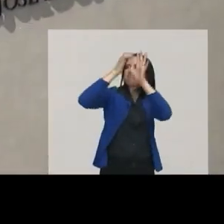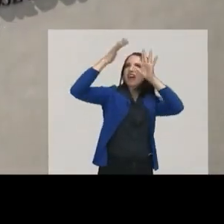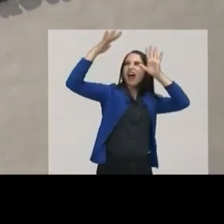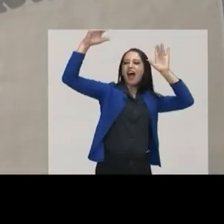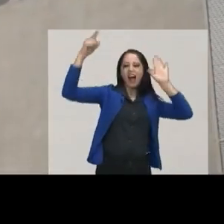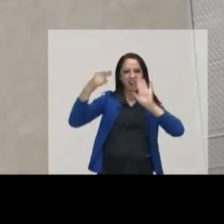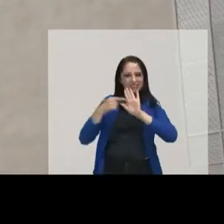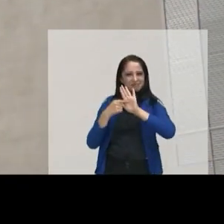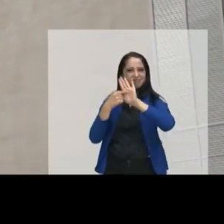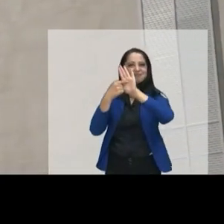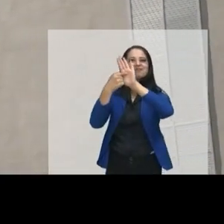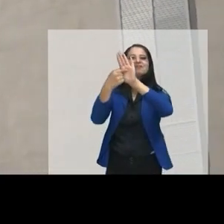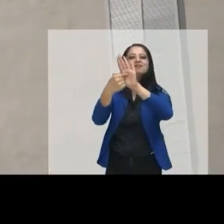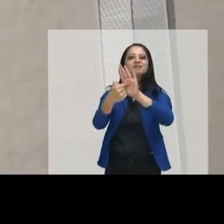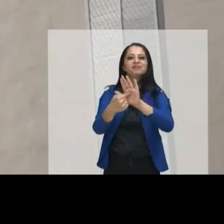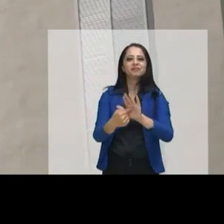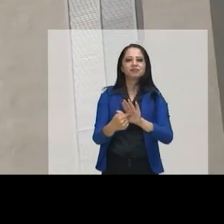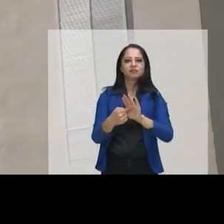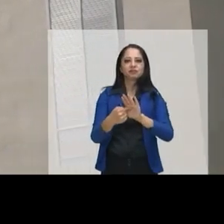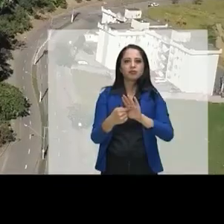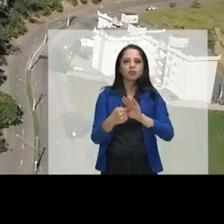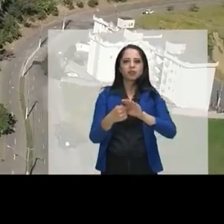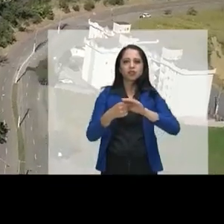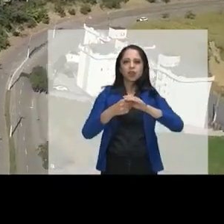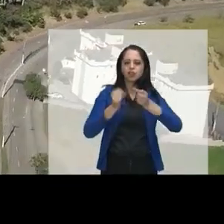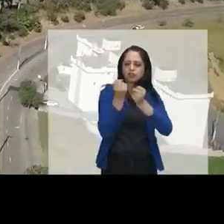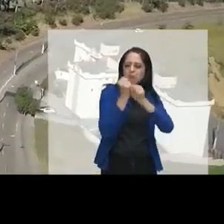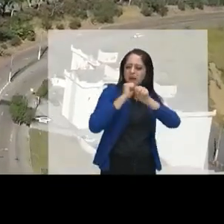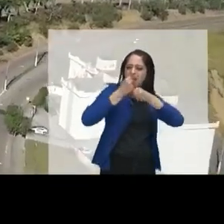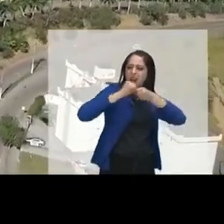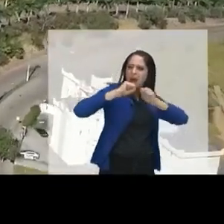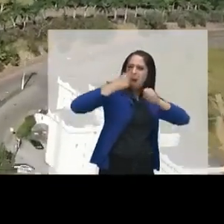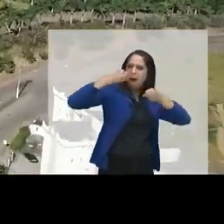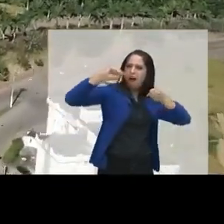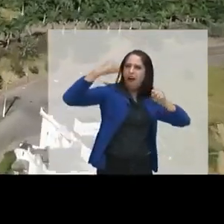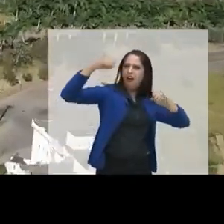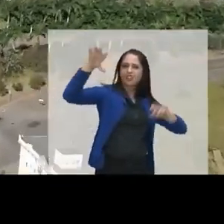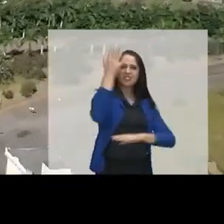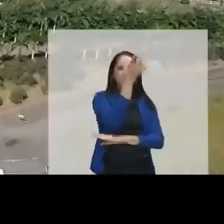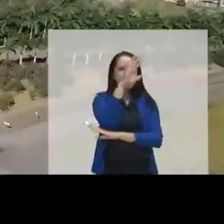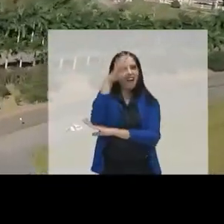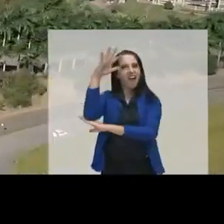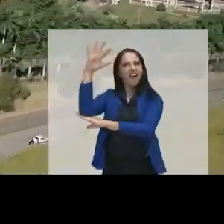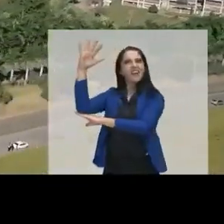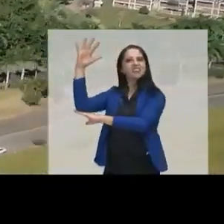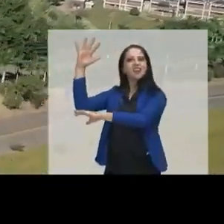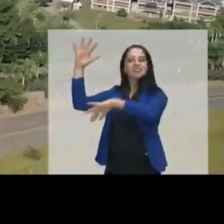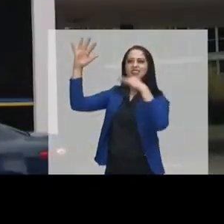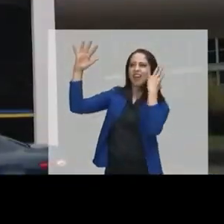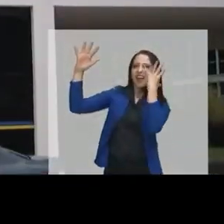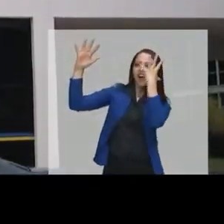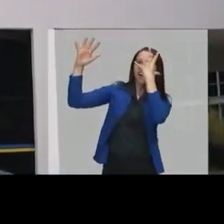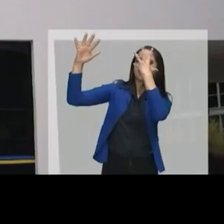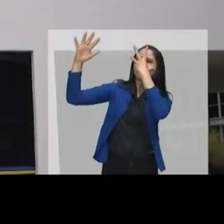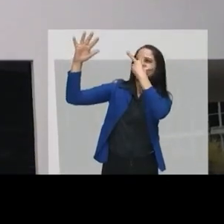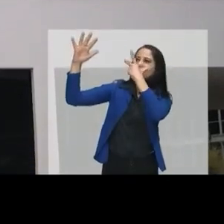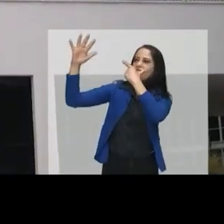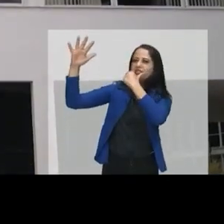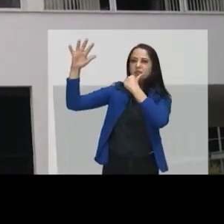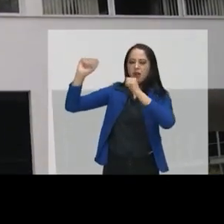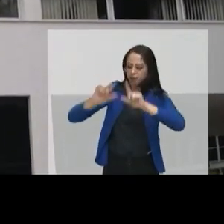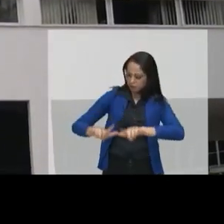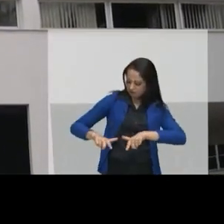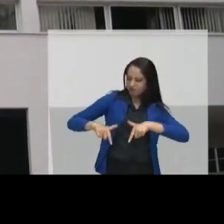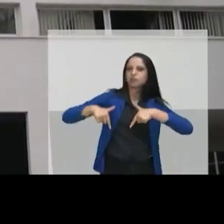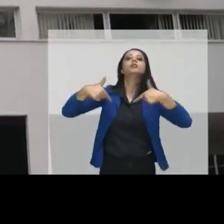do Cruzeiro resplandece Gigante pela própria natureza esperas